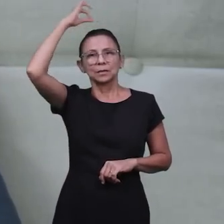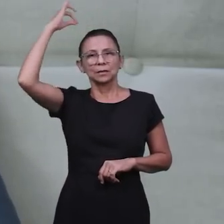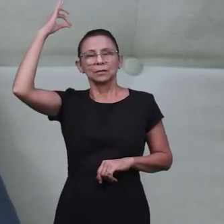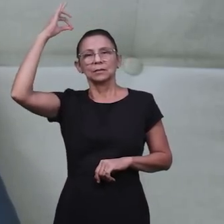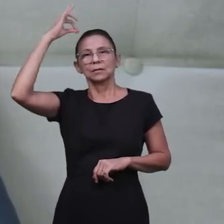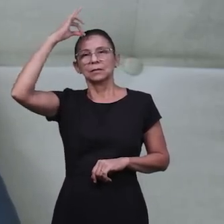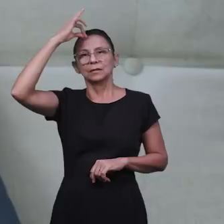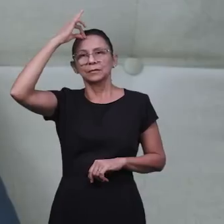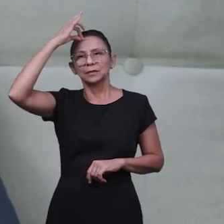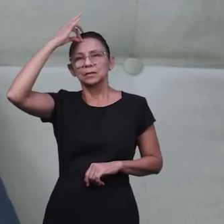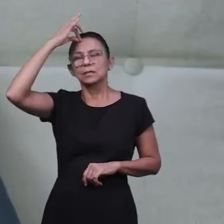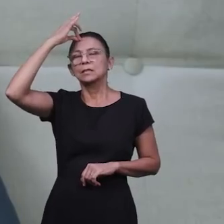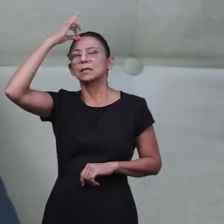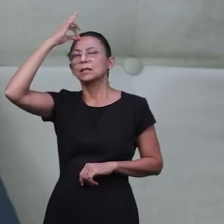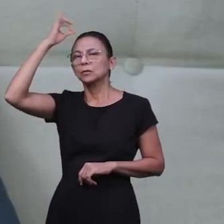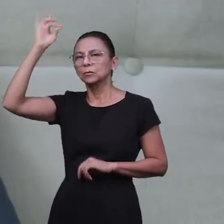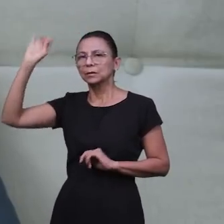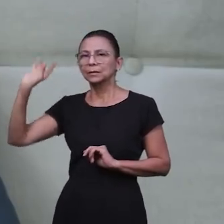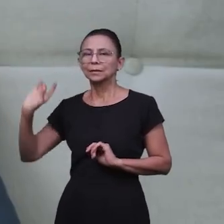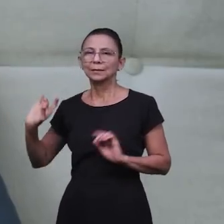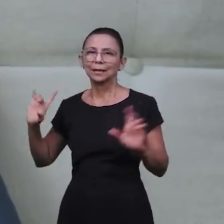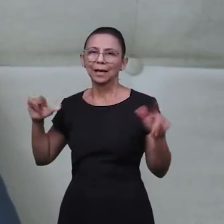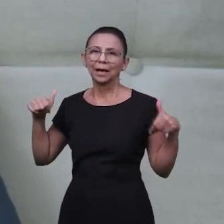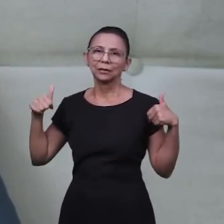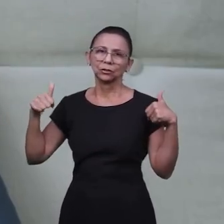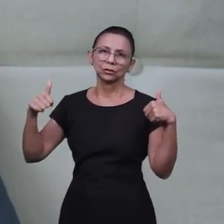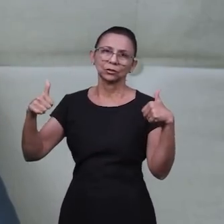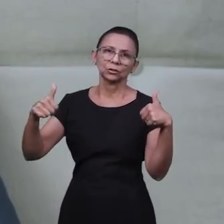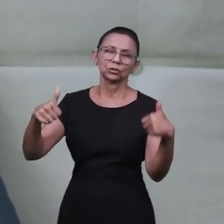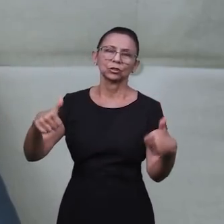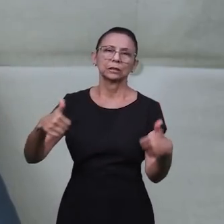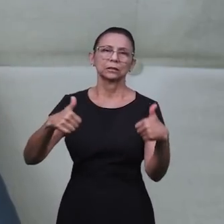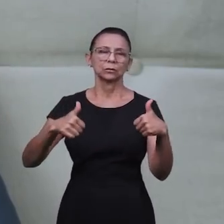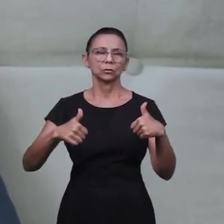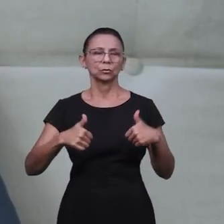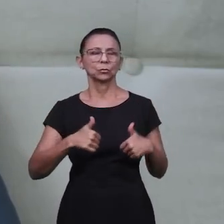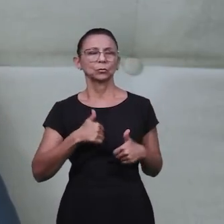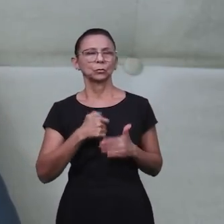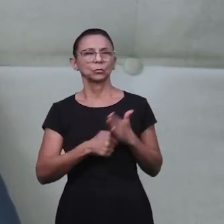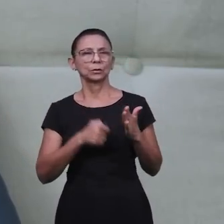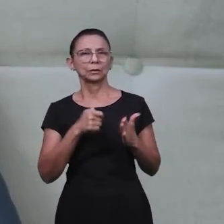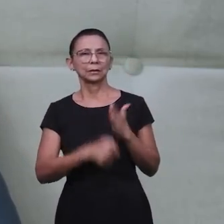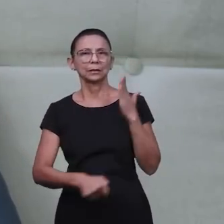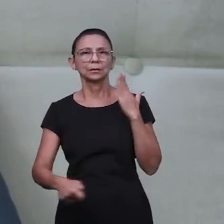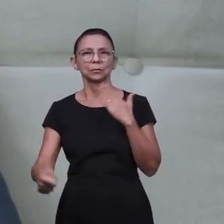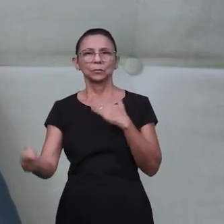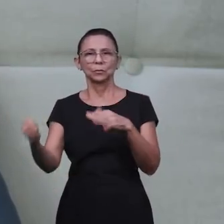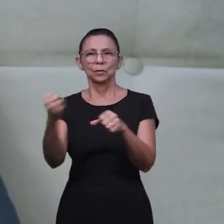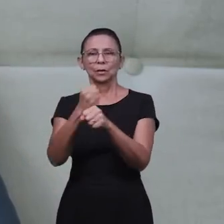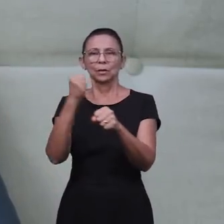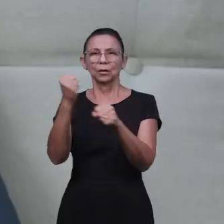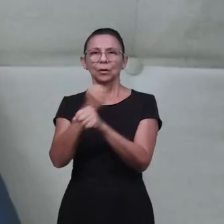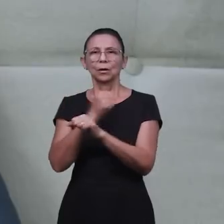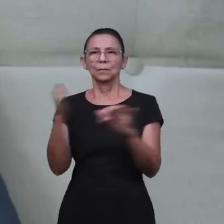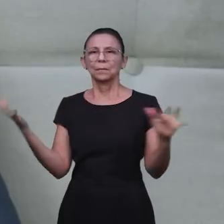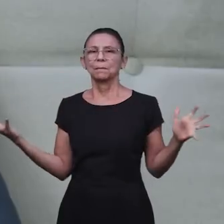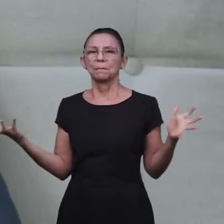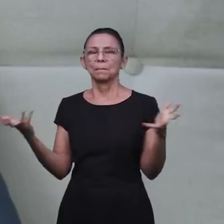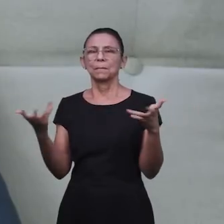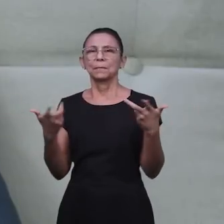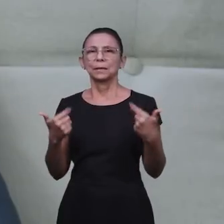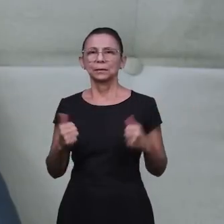realizando uma grande e maravilhosa obra e nutrindo os membros com